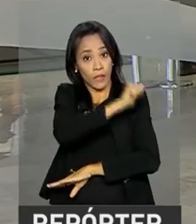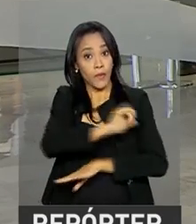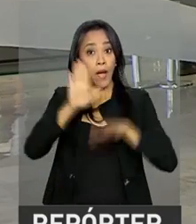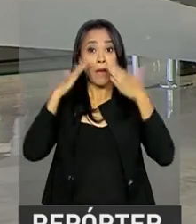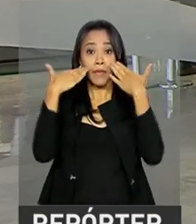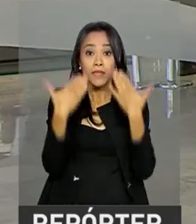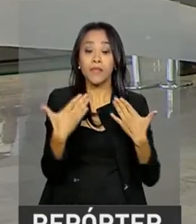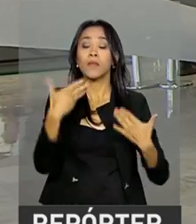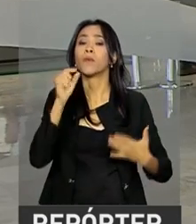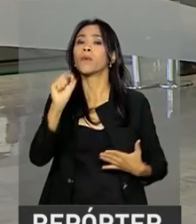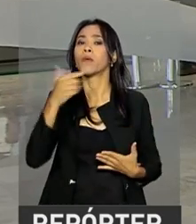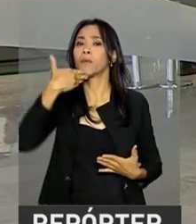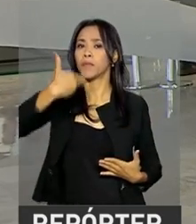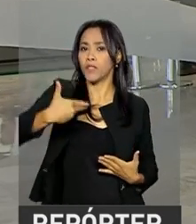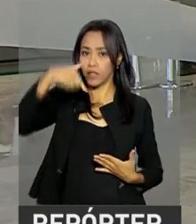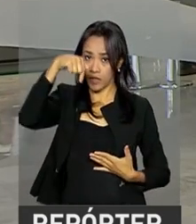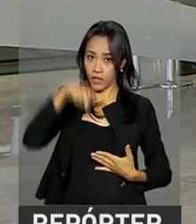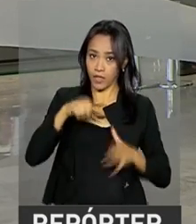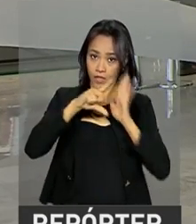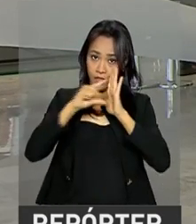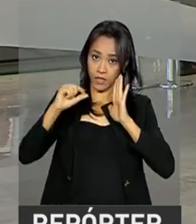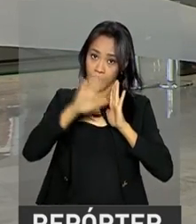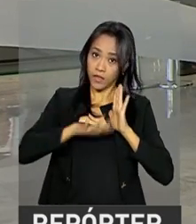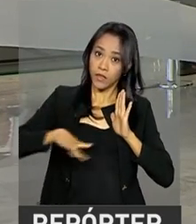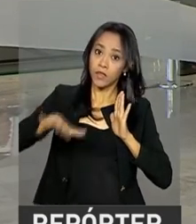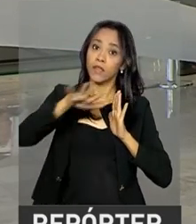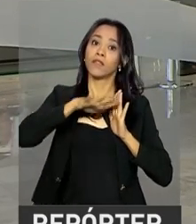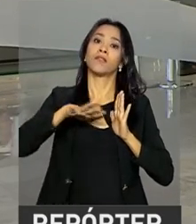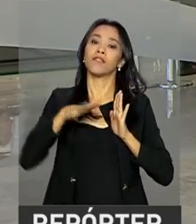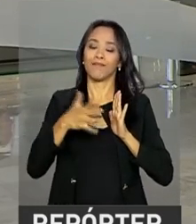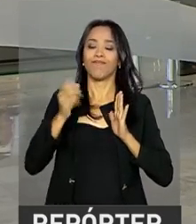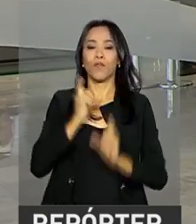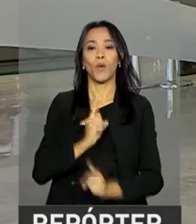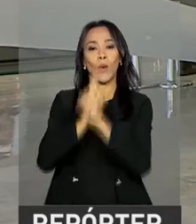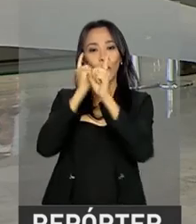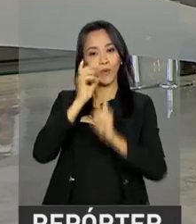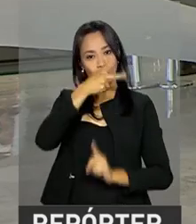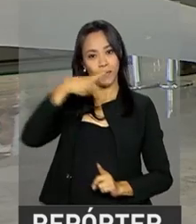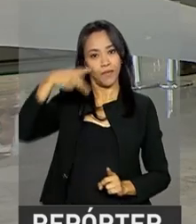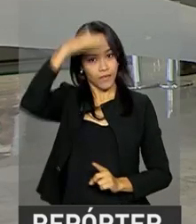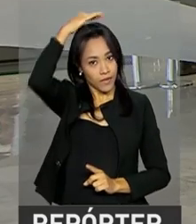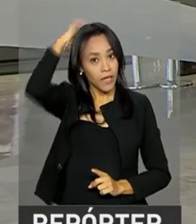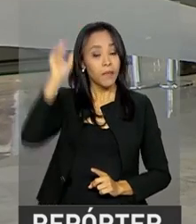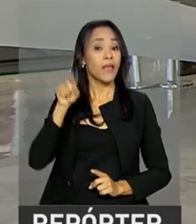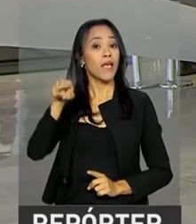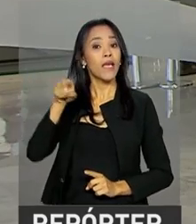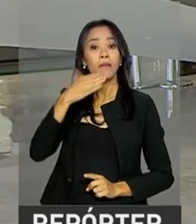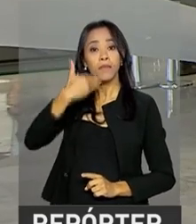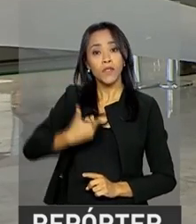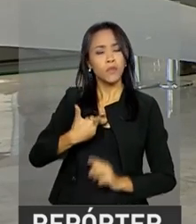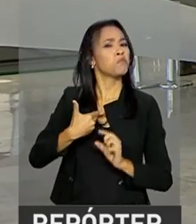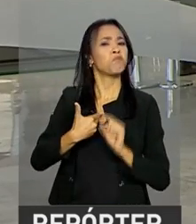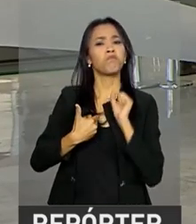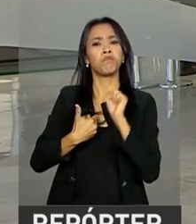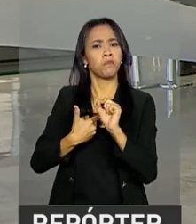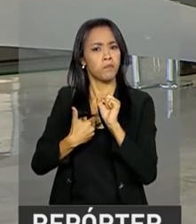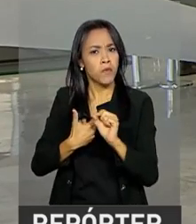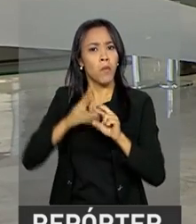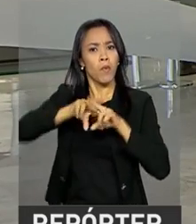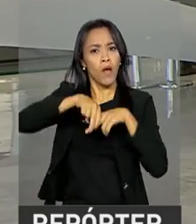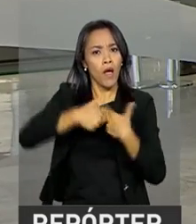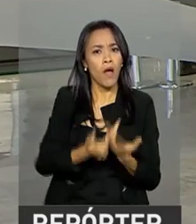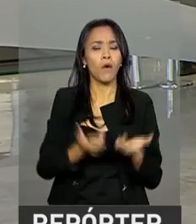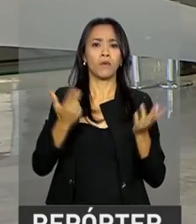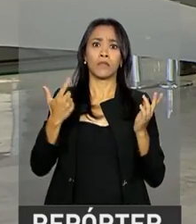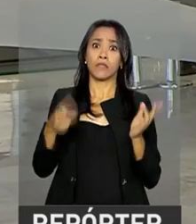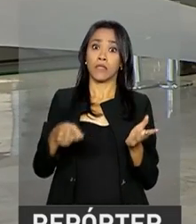apresentou o pedido aqui no Palácio do Planalto em encontro com o presidente Michel Temer. Ele fez o pedido por conta do aumento